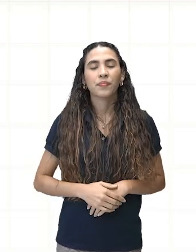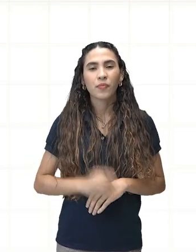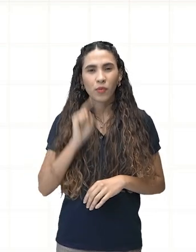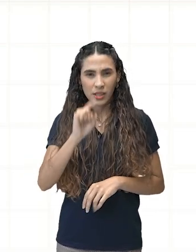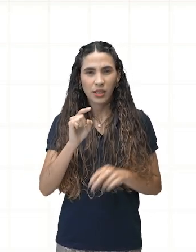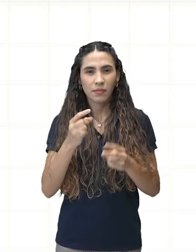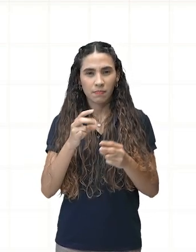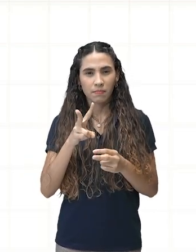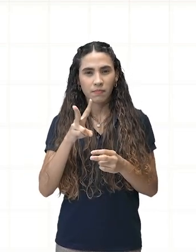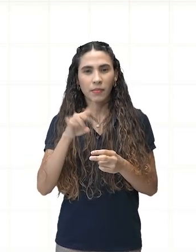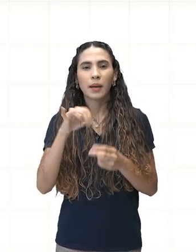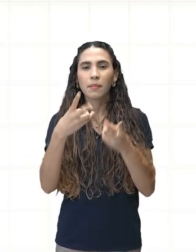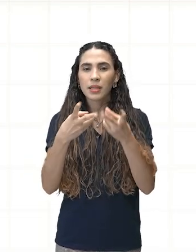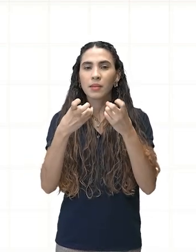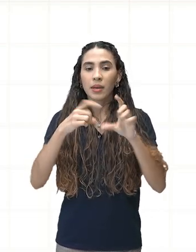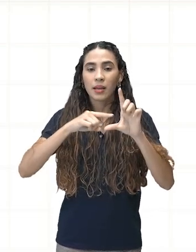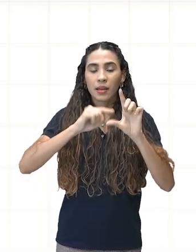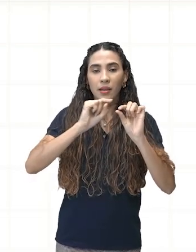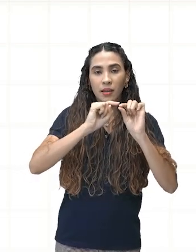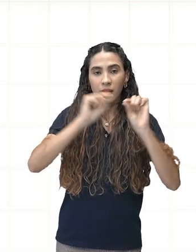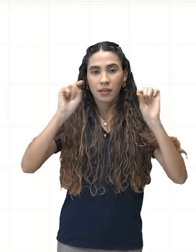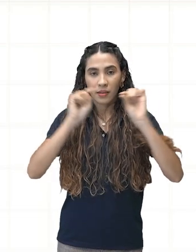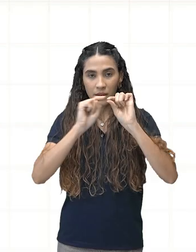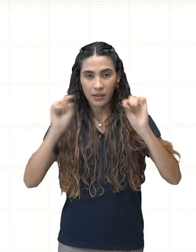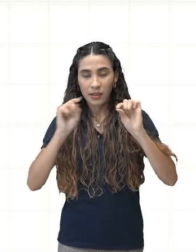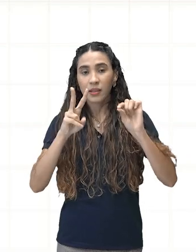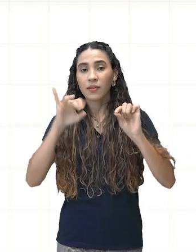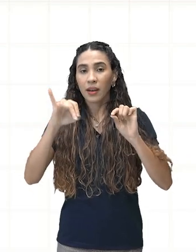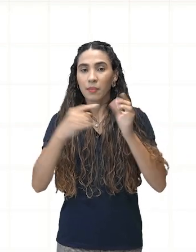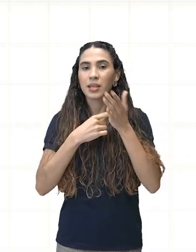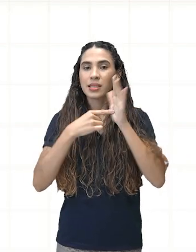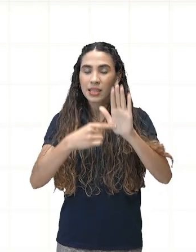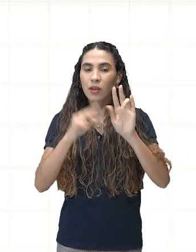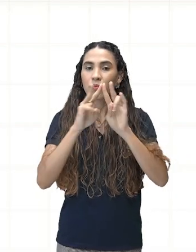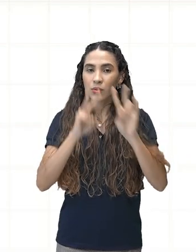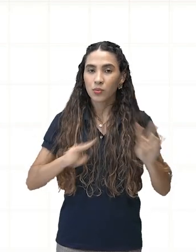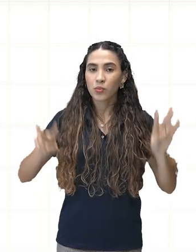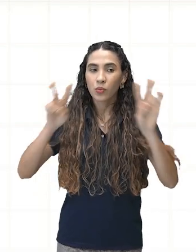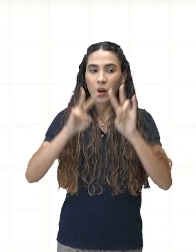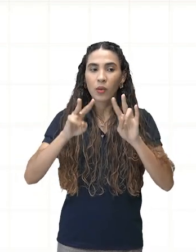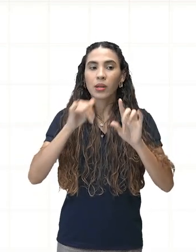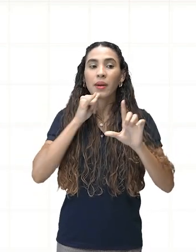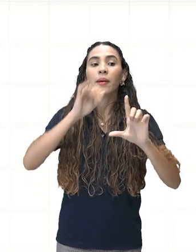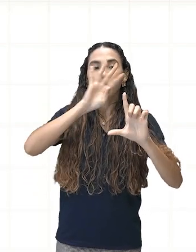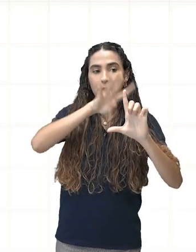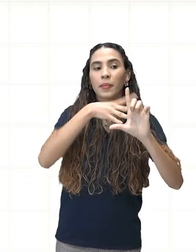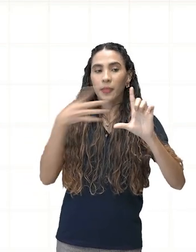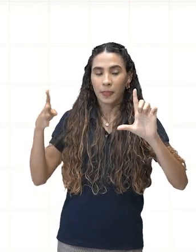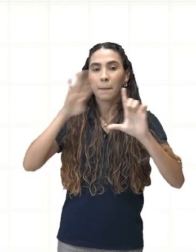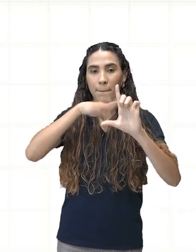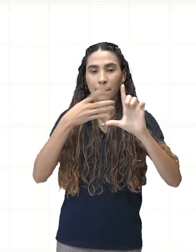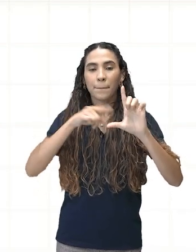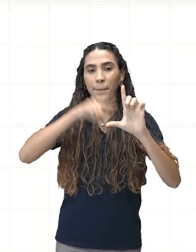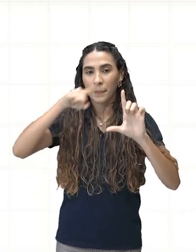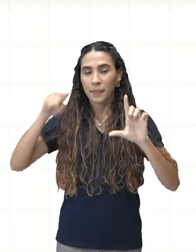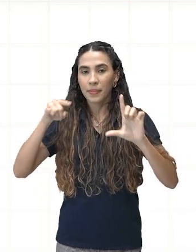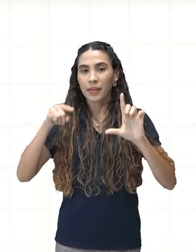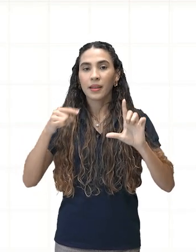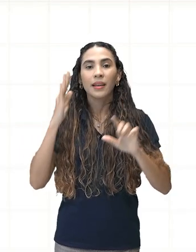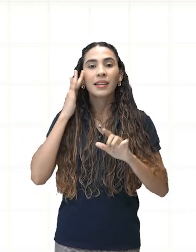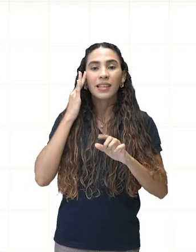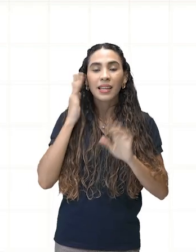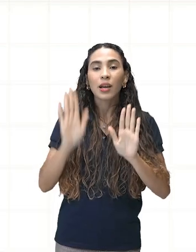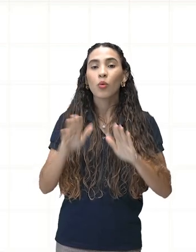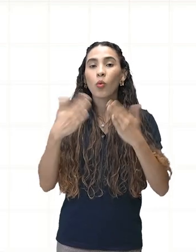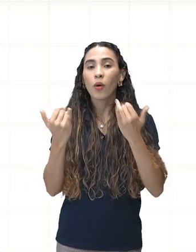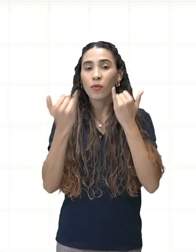Conseguem perceber que esse gráfico de linha ele também traz essa questão visual? Basta a gente olhar e entender quais são as informações